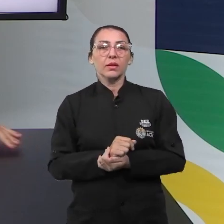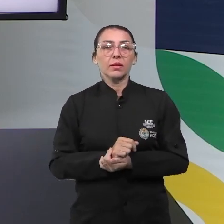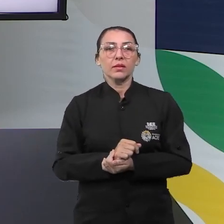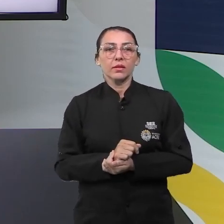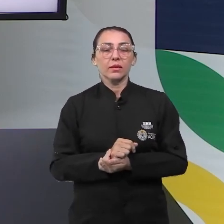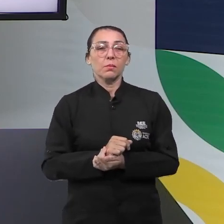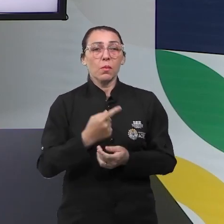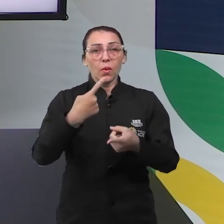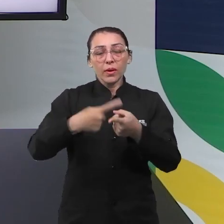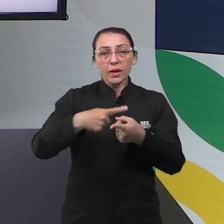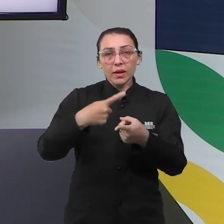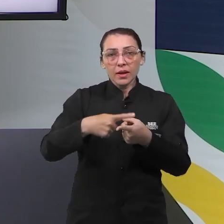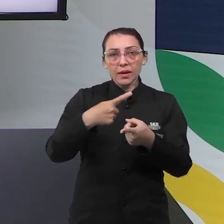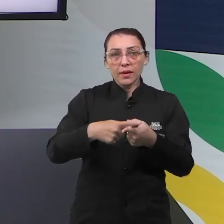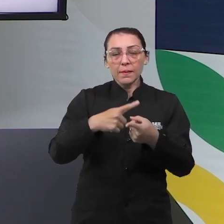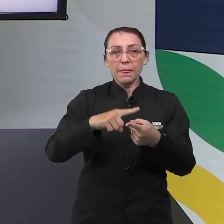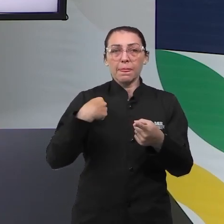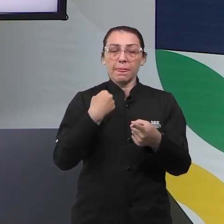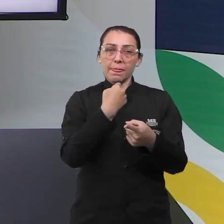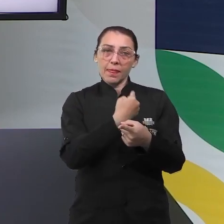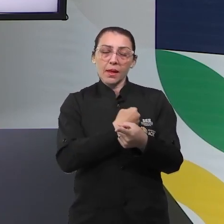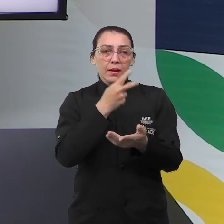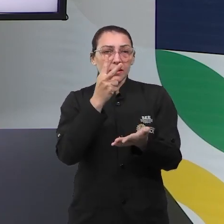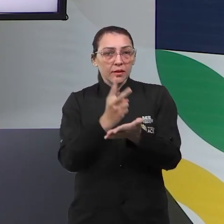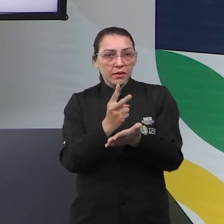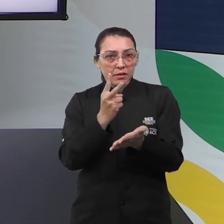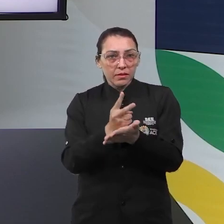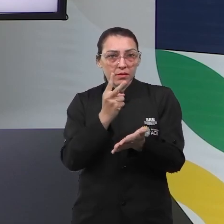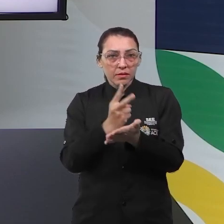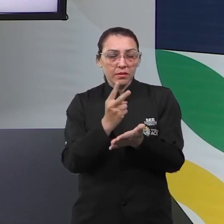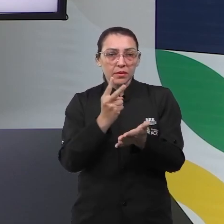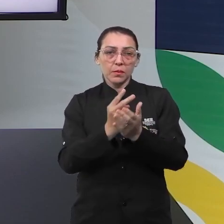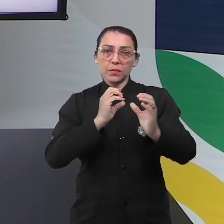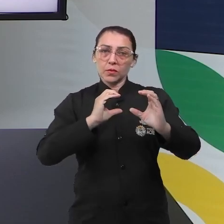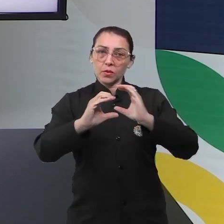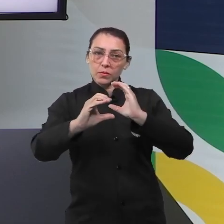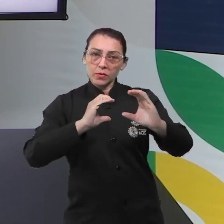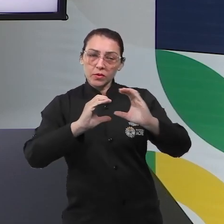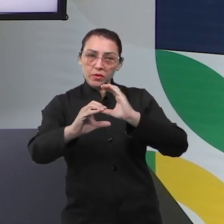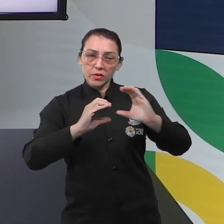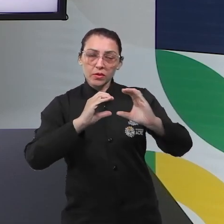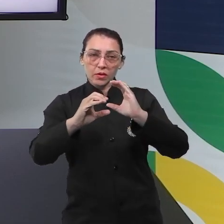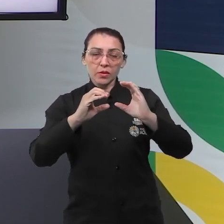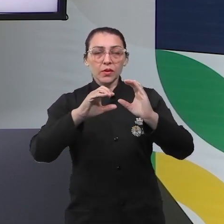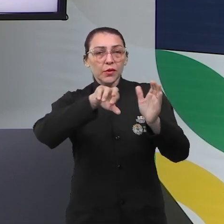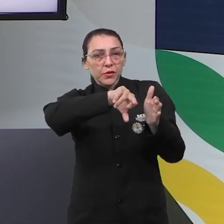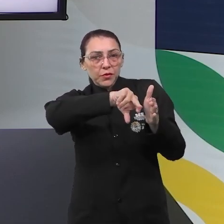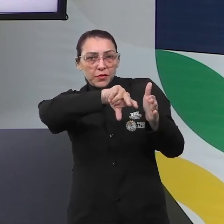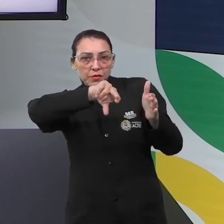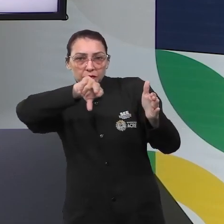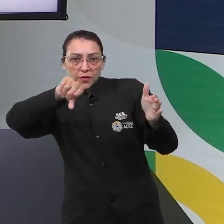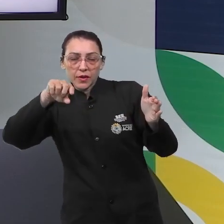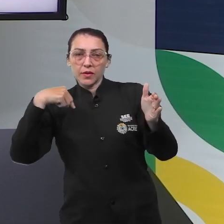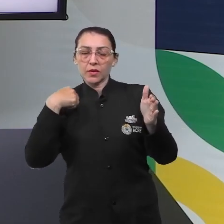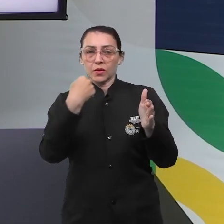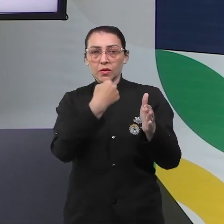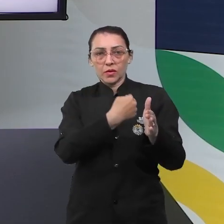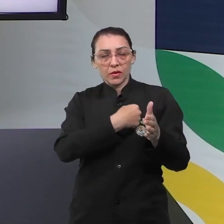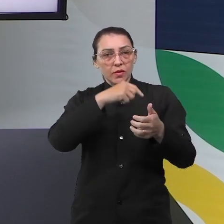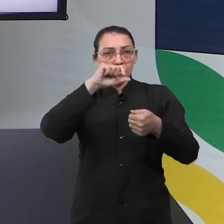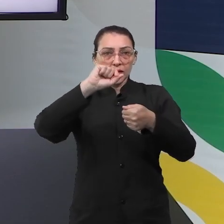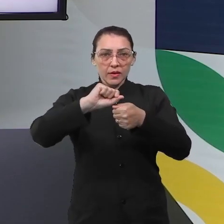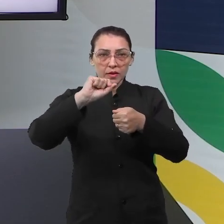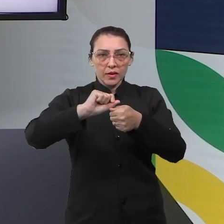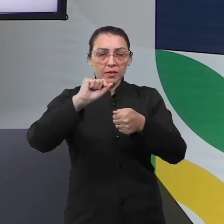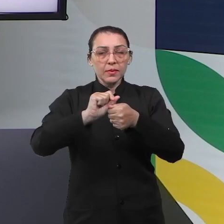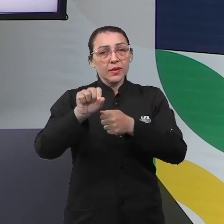portuguesa. Por quê? Nós estamos constantemente nos comunicando. Então, diversas vezes nós realizamos